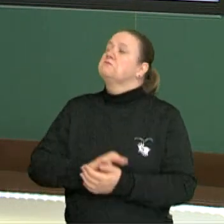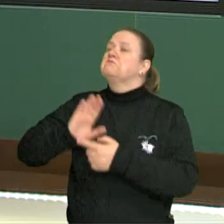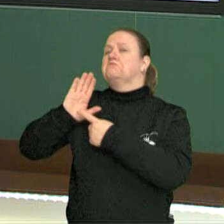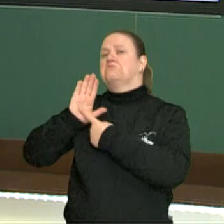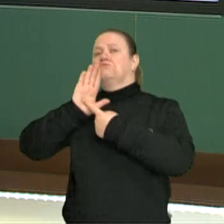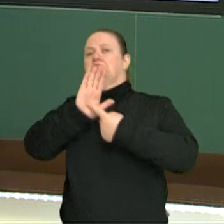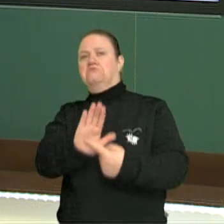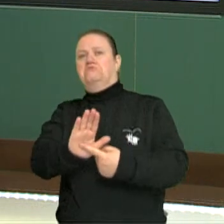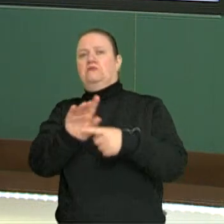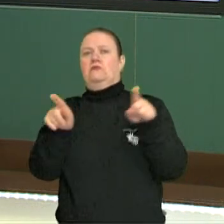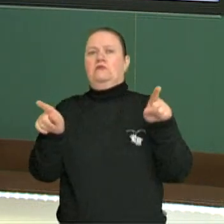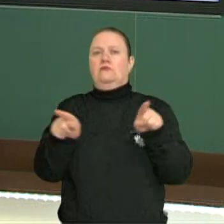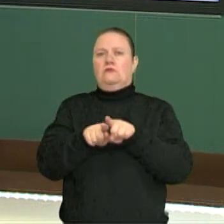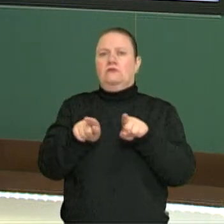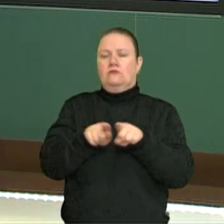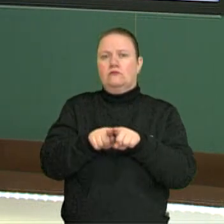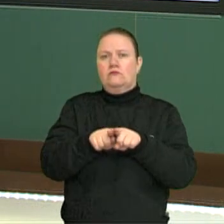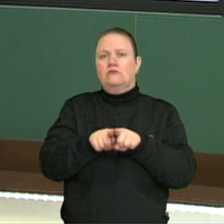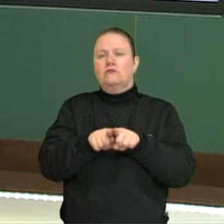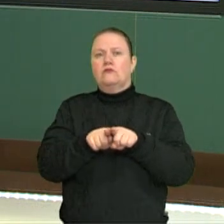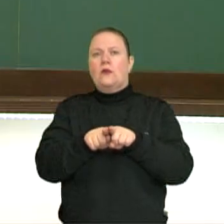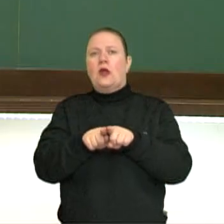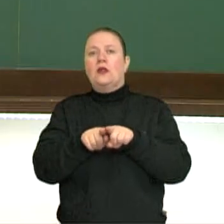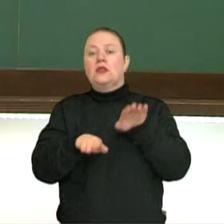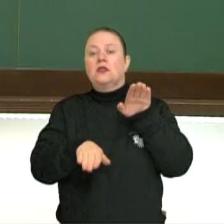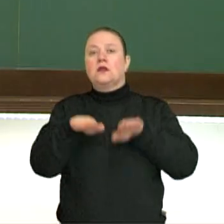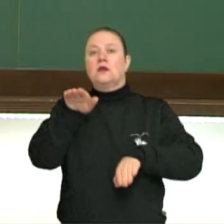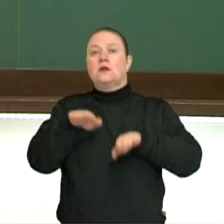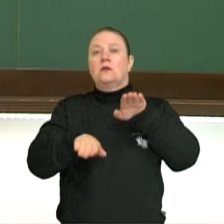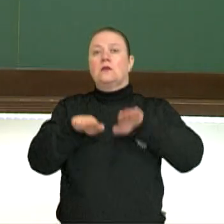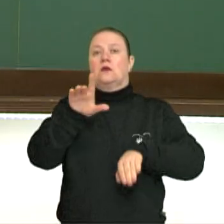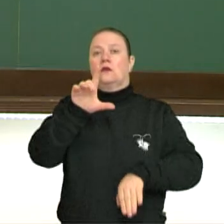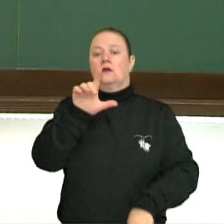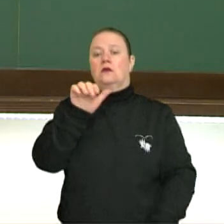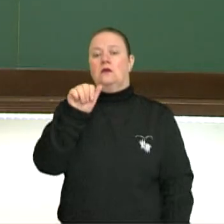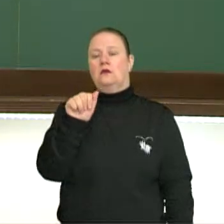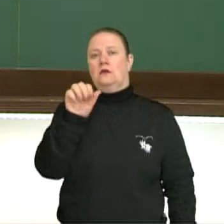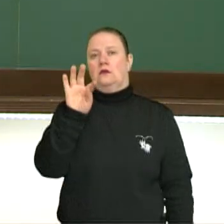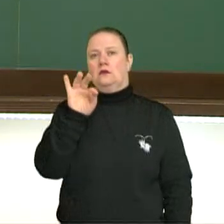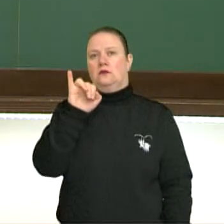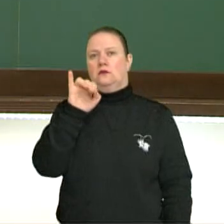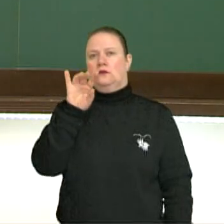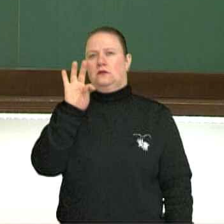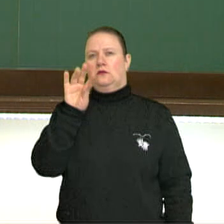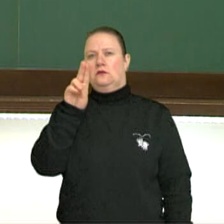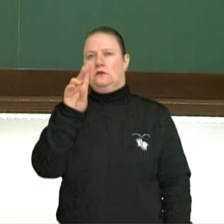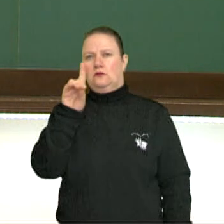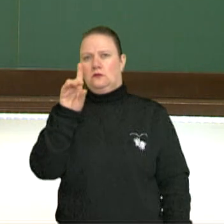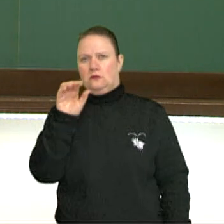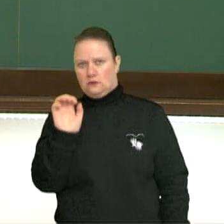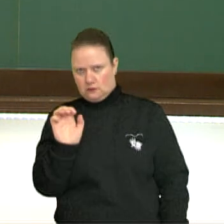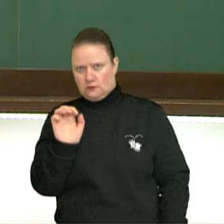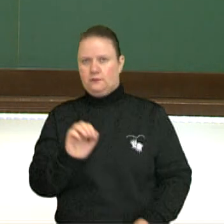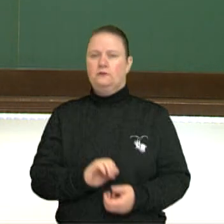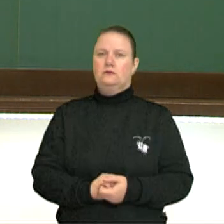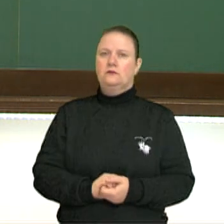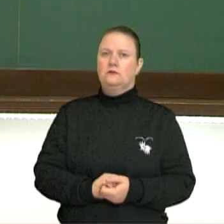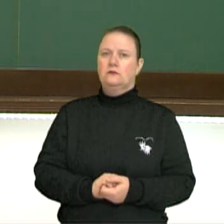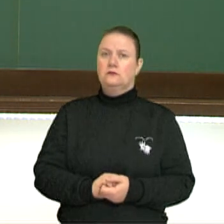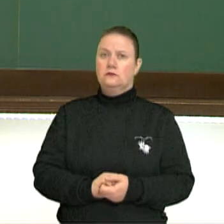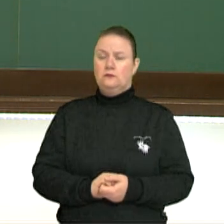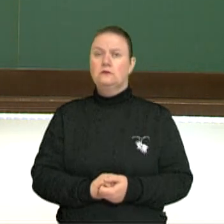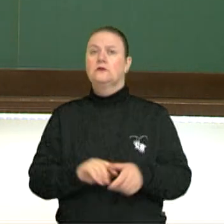mostrado aqui, esse pêndulo de Foucault, ele depende muito da latitude. Inclusive, é possível você determinar a latitude que você se